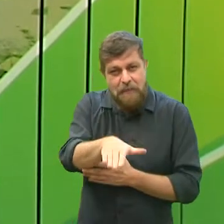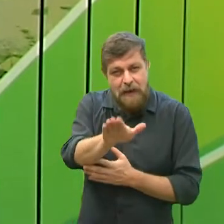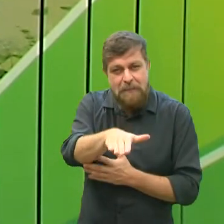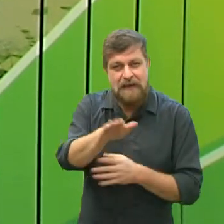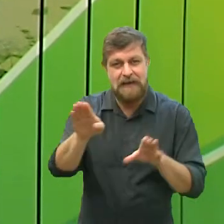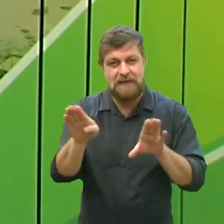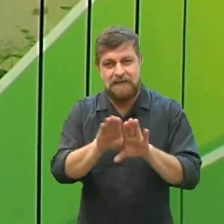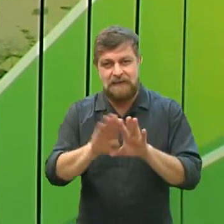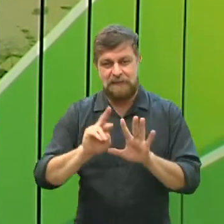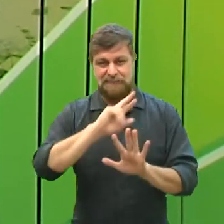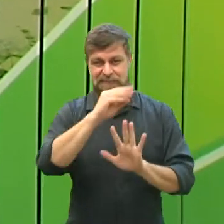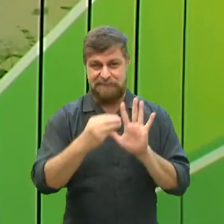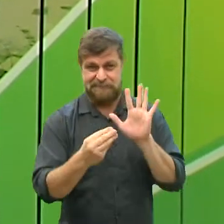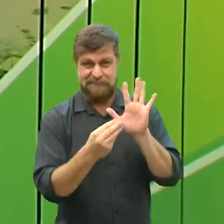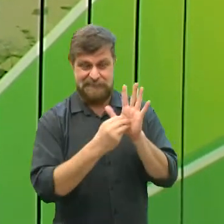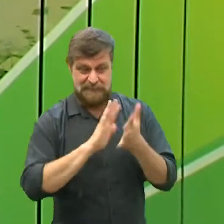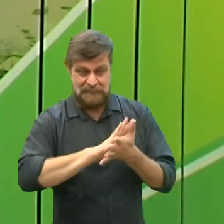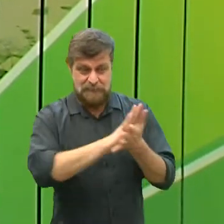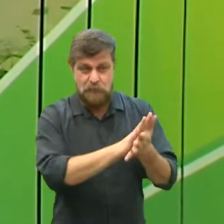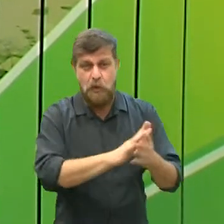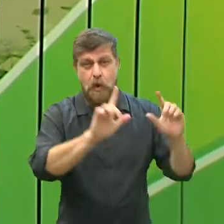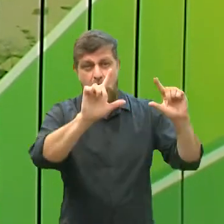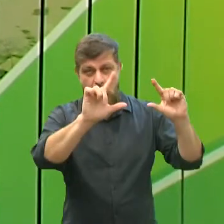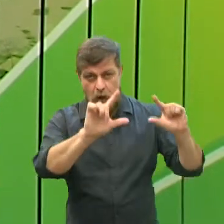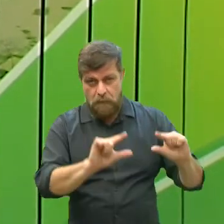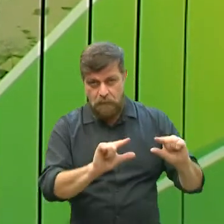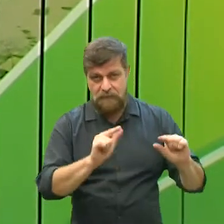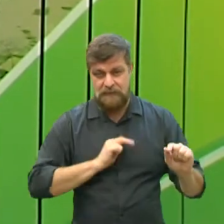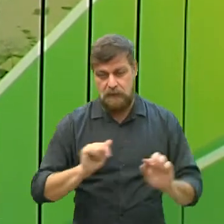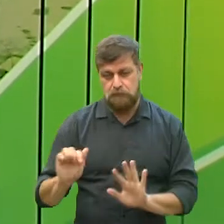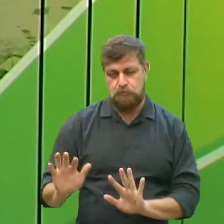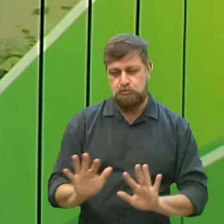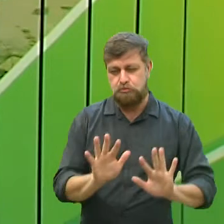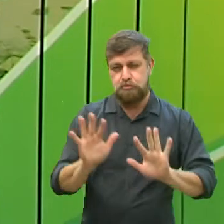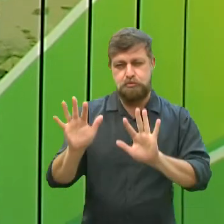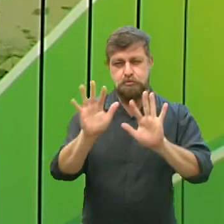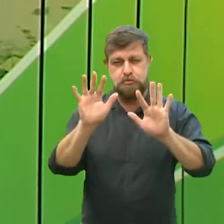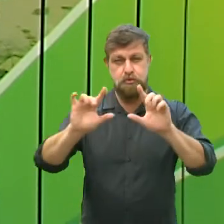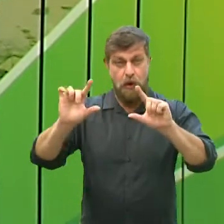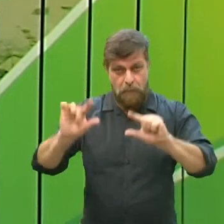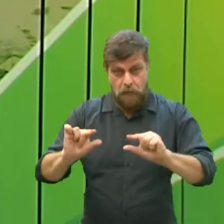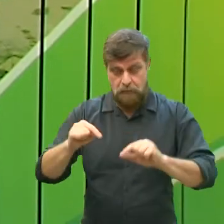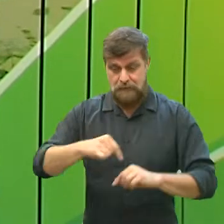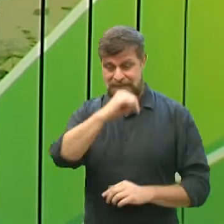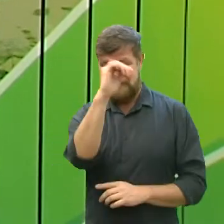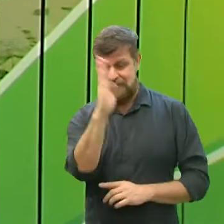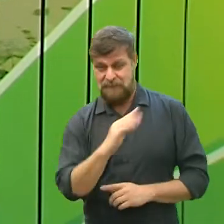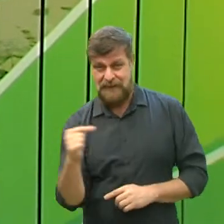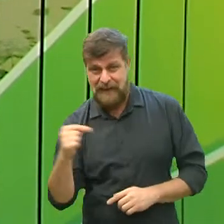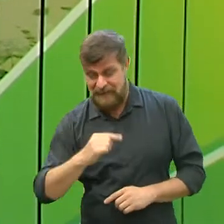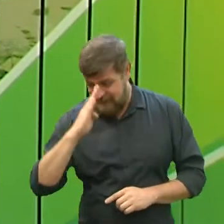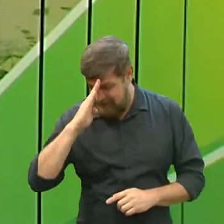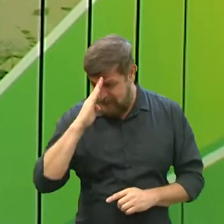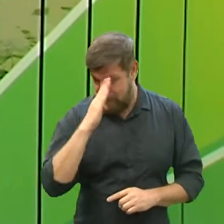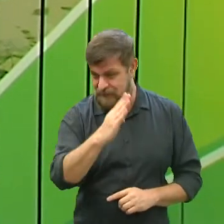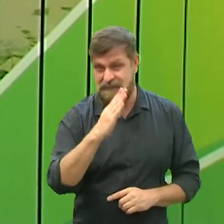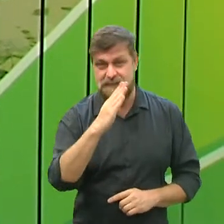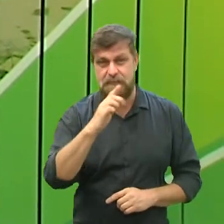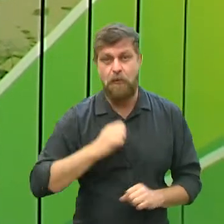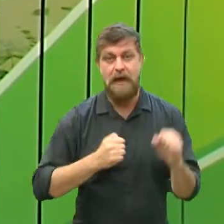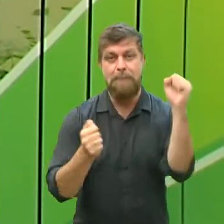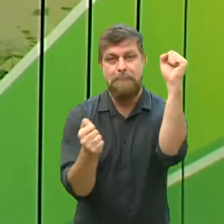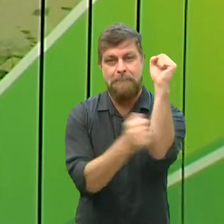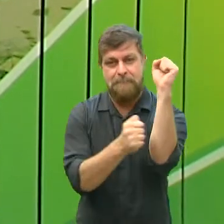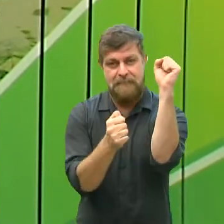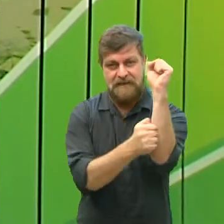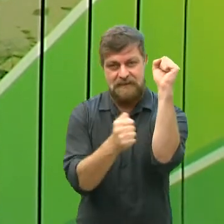e trazer menos impactos ambientais quanto à emissão de poluentes. Aqui no Brasil, a biomassa mais comum é a de madeira,